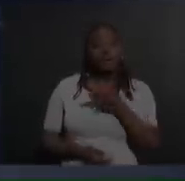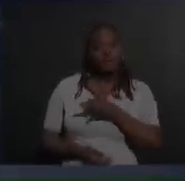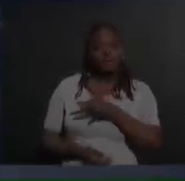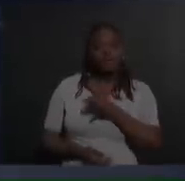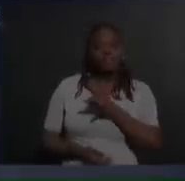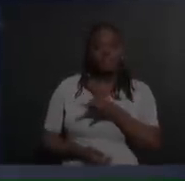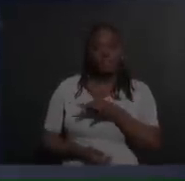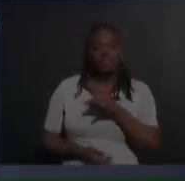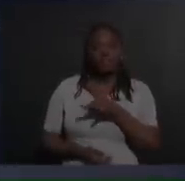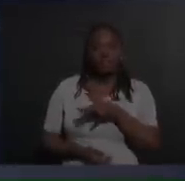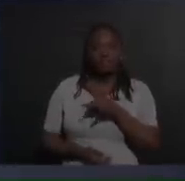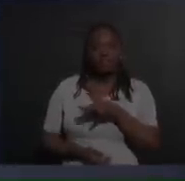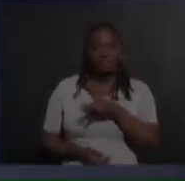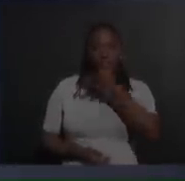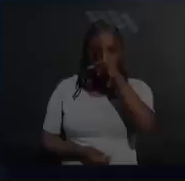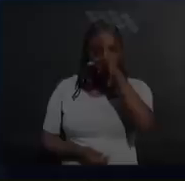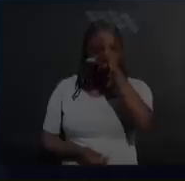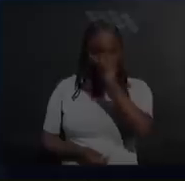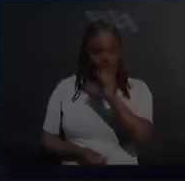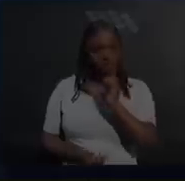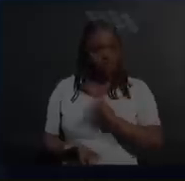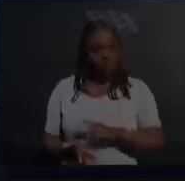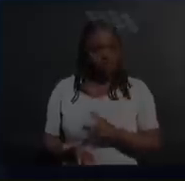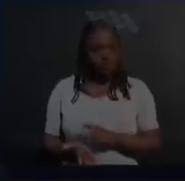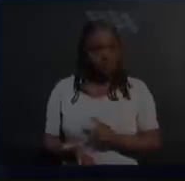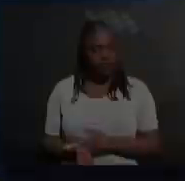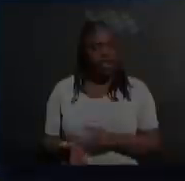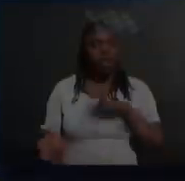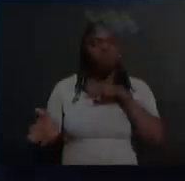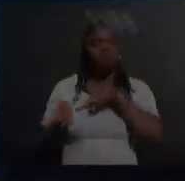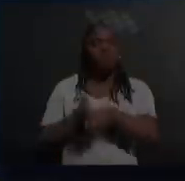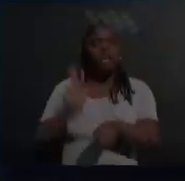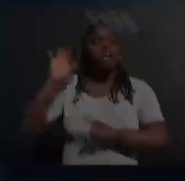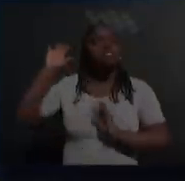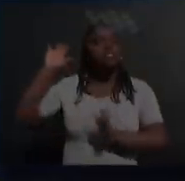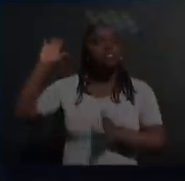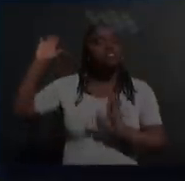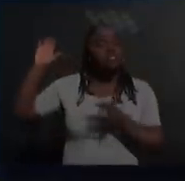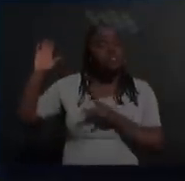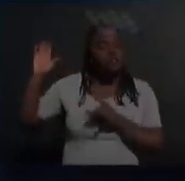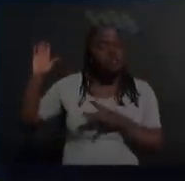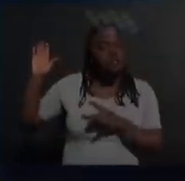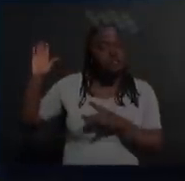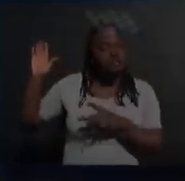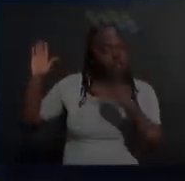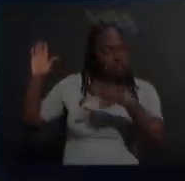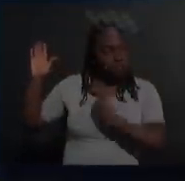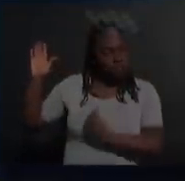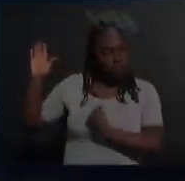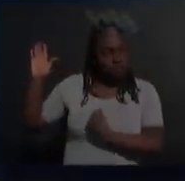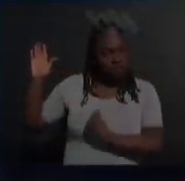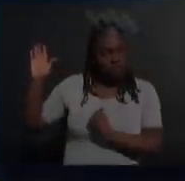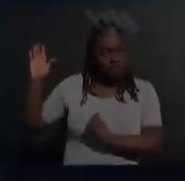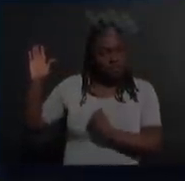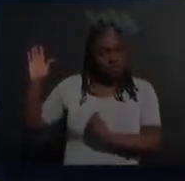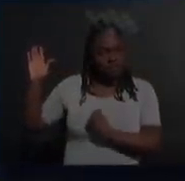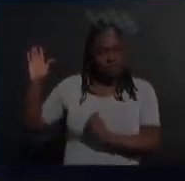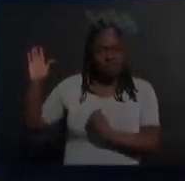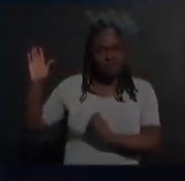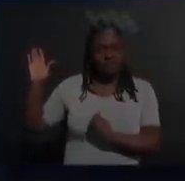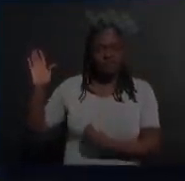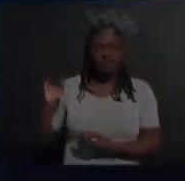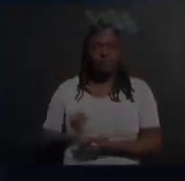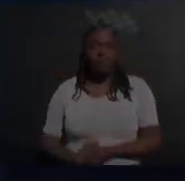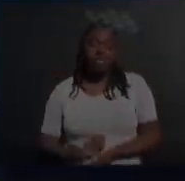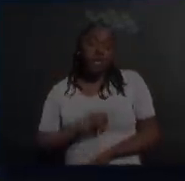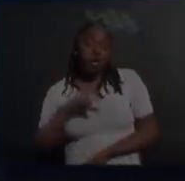gente. Forte, não é mesmo? Quem aqui já sentiu medo alguma vez na sua vida?